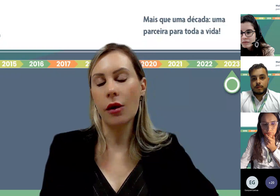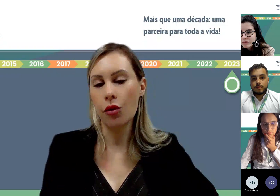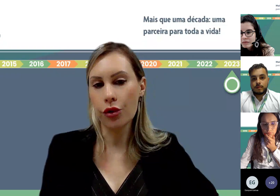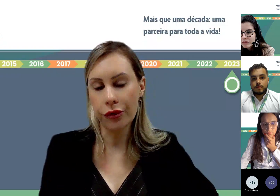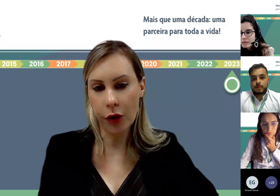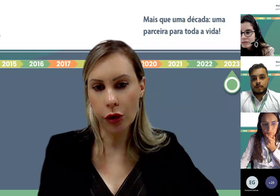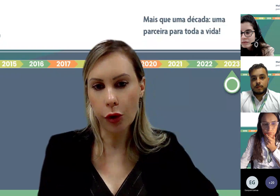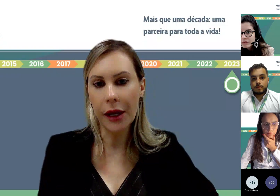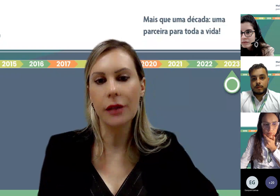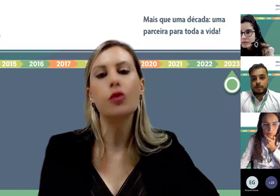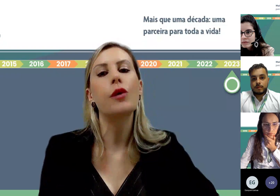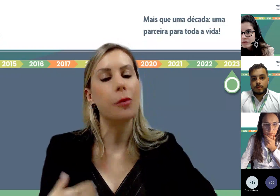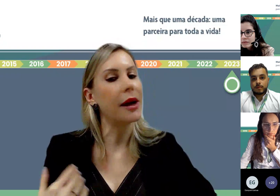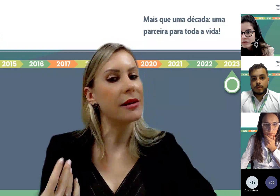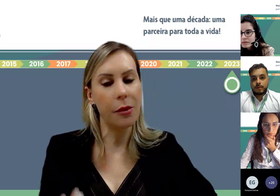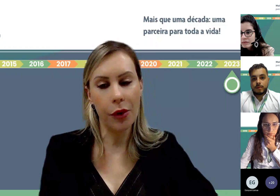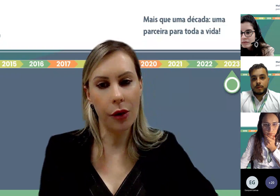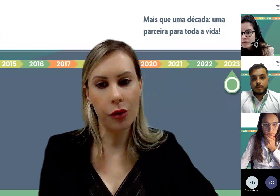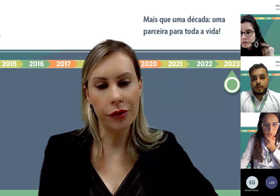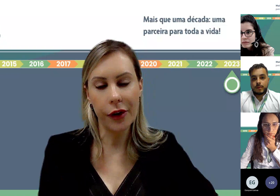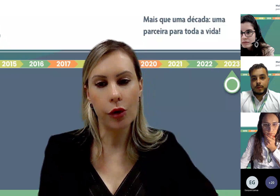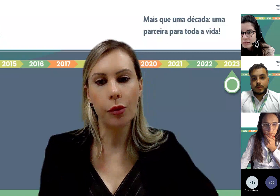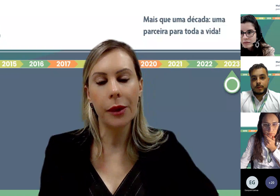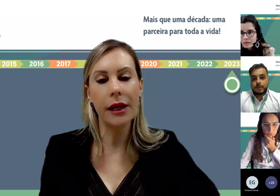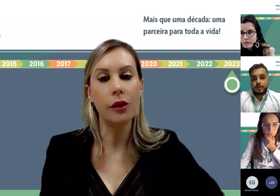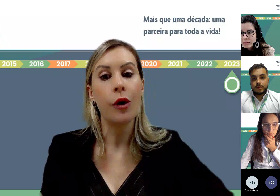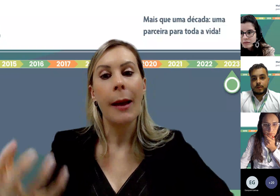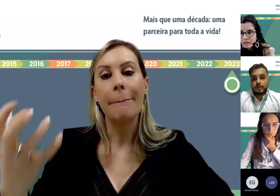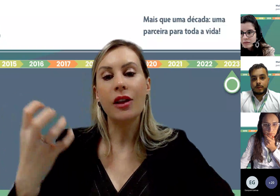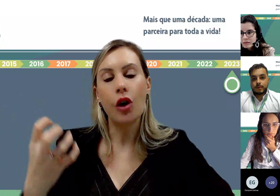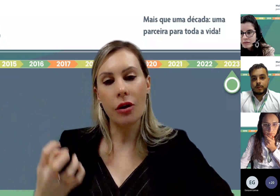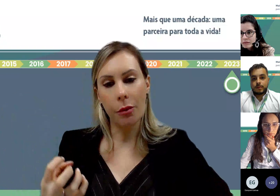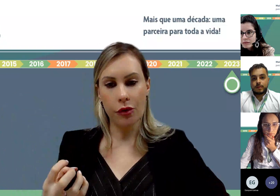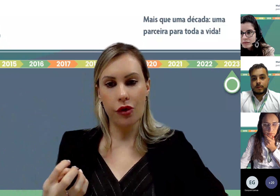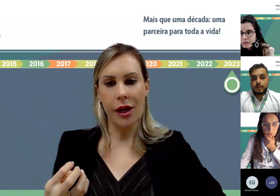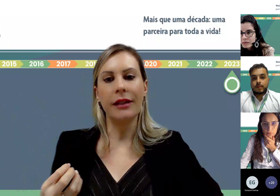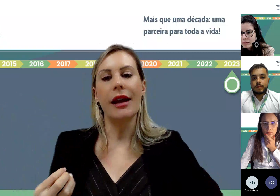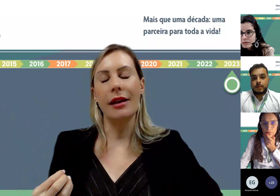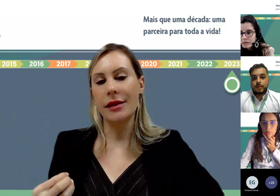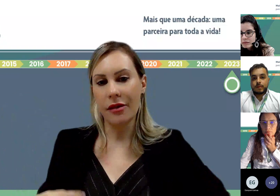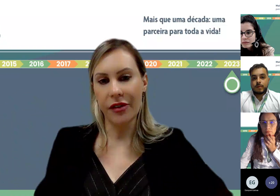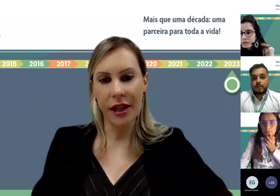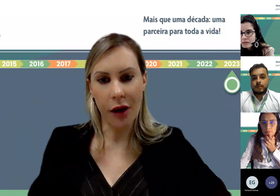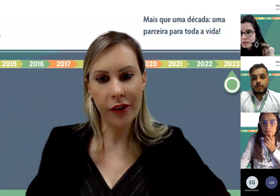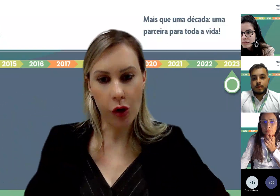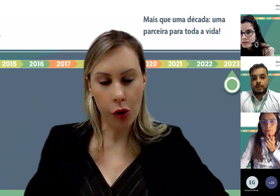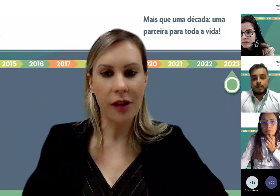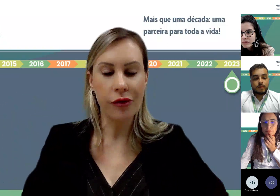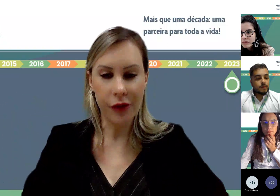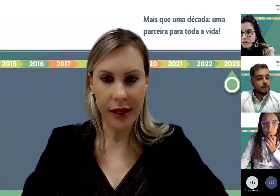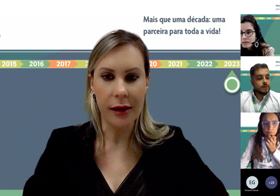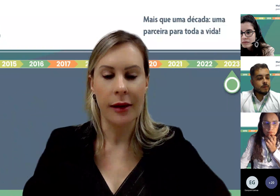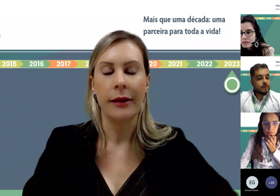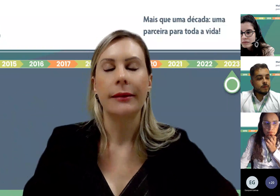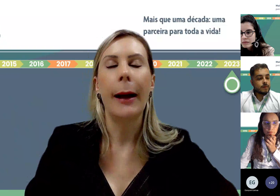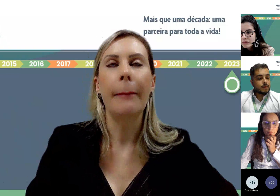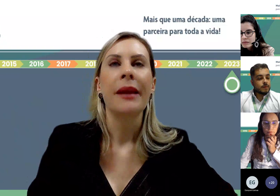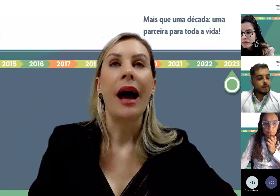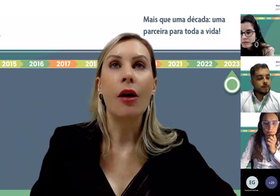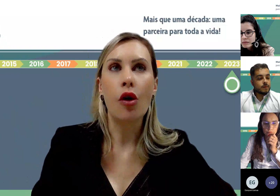em que esse recurso ficou no plano. Quanto mais tempo o recurso ficou no plano, menor é o imposto de renda que a Receita Federal vai cobrar de